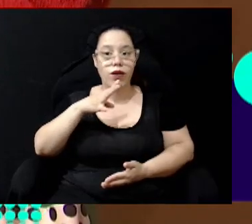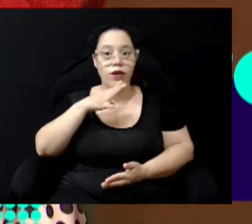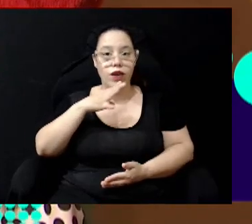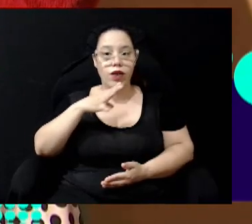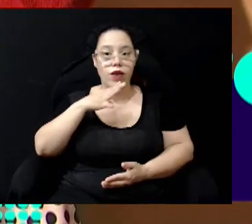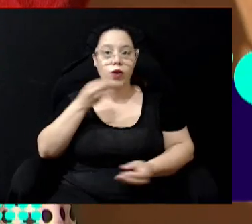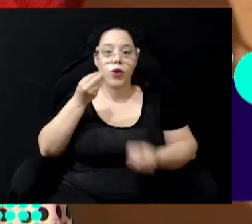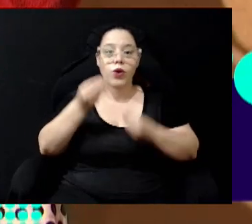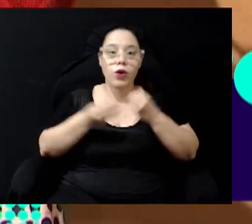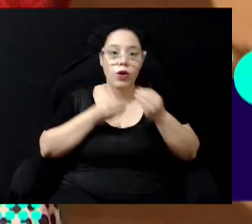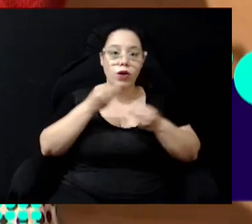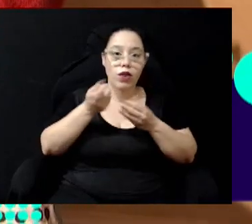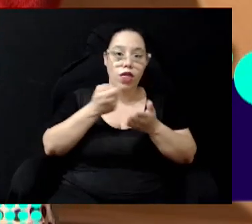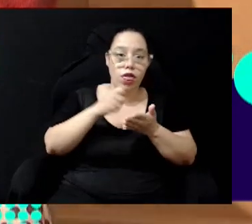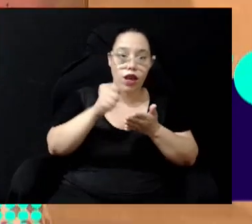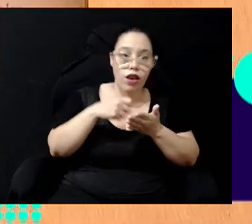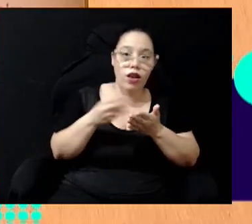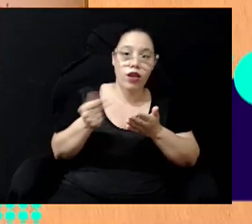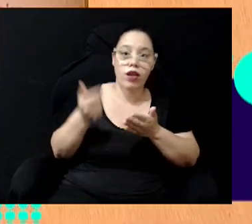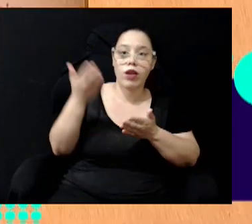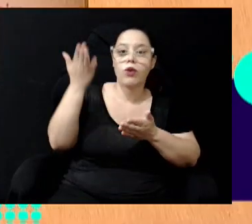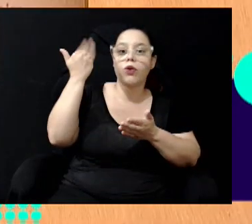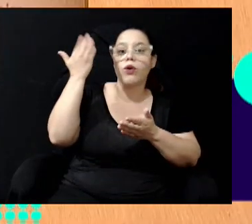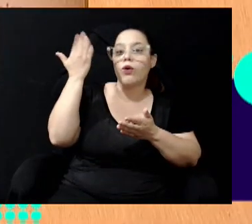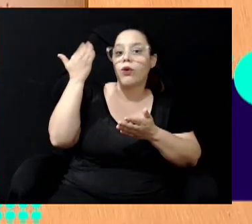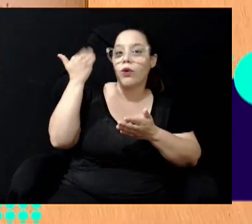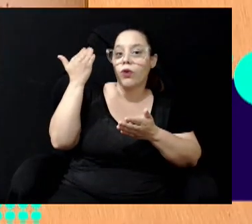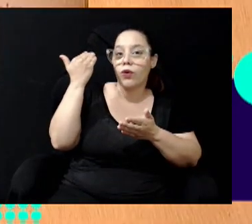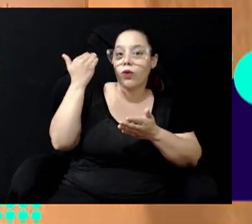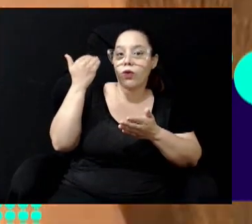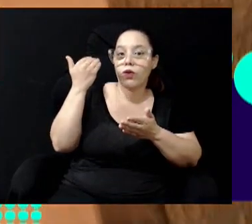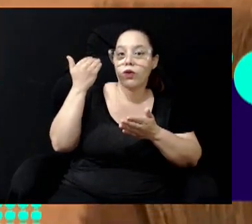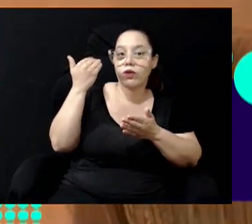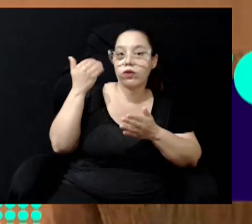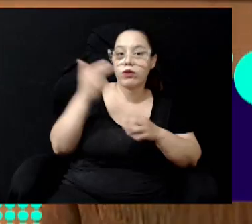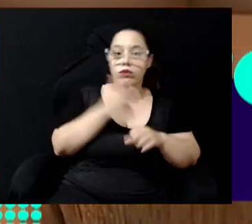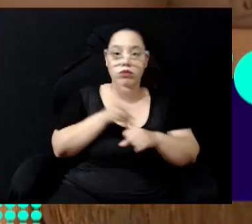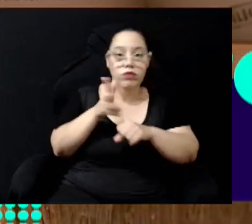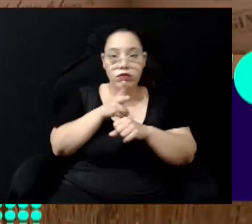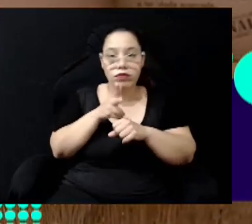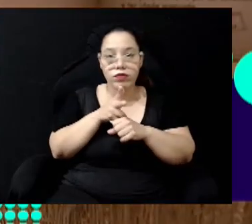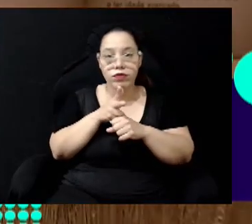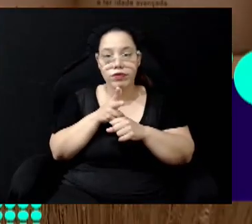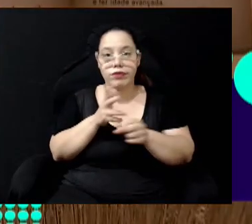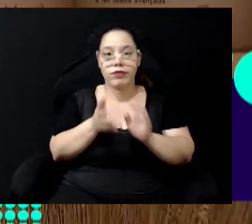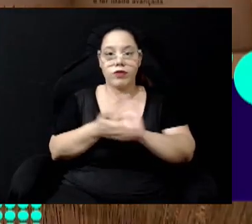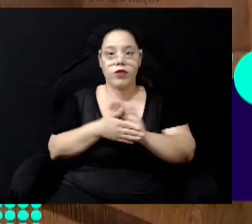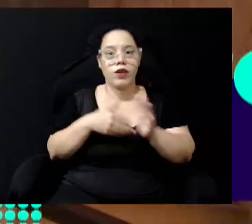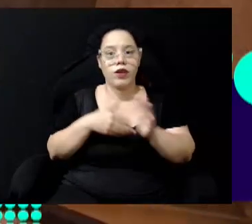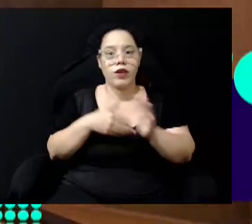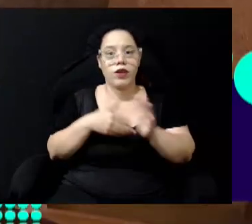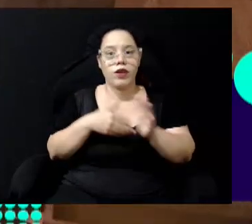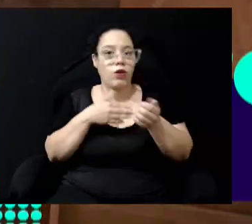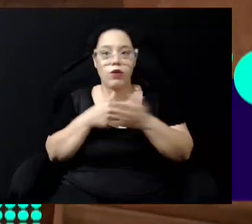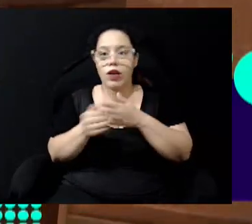as laudas antigamente, né? De gravações. Isso, tem vários objetos,